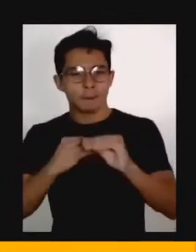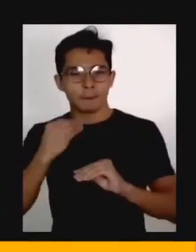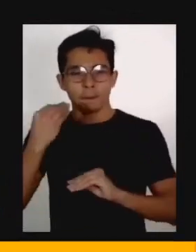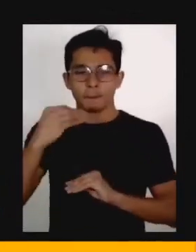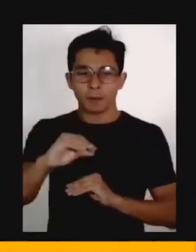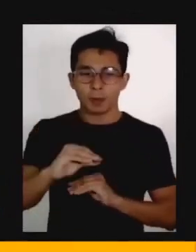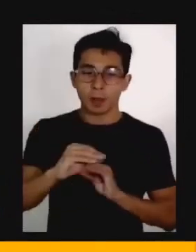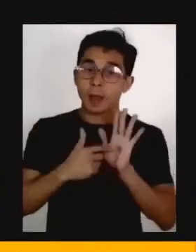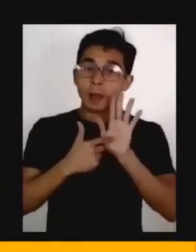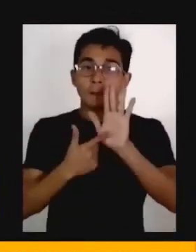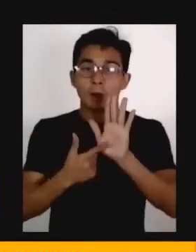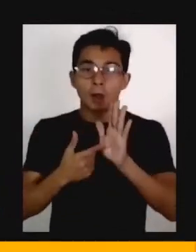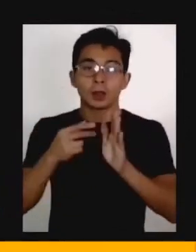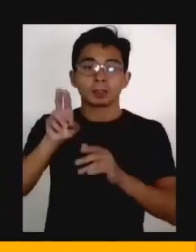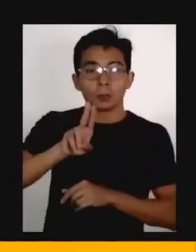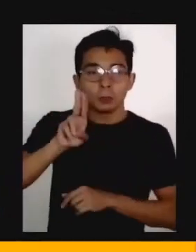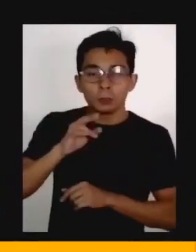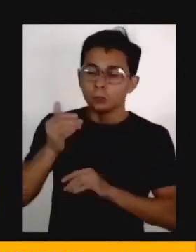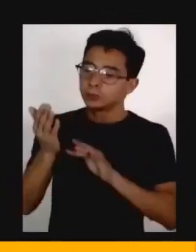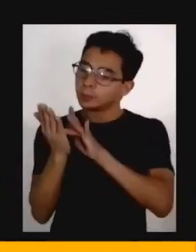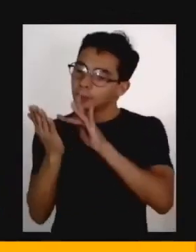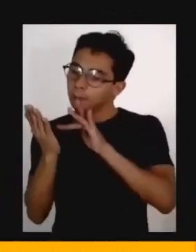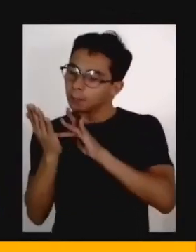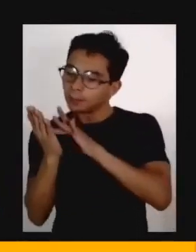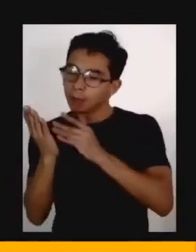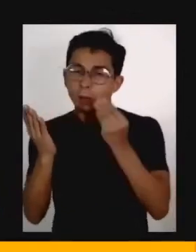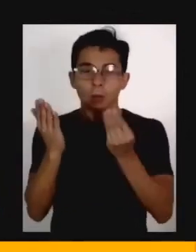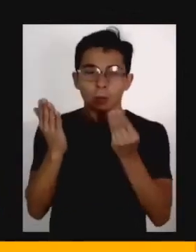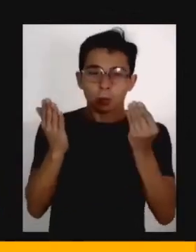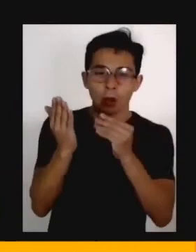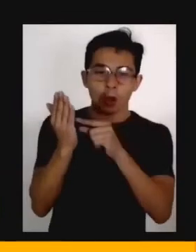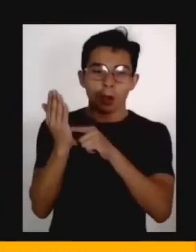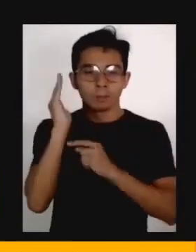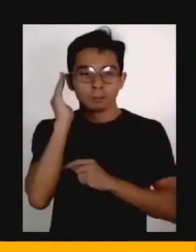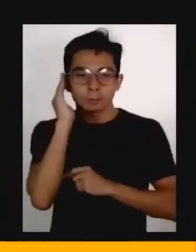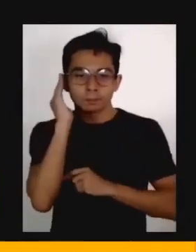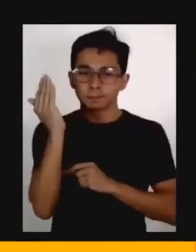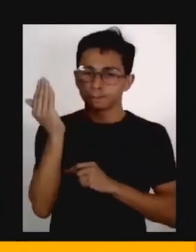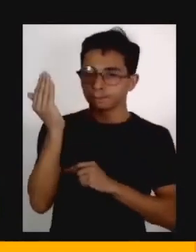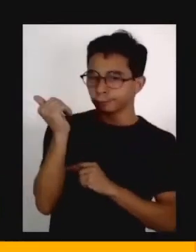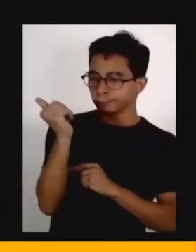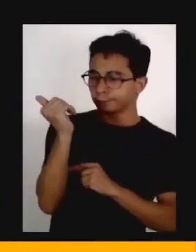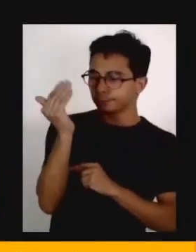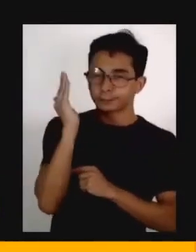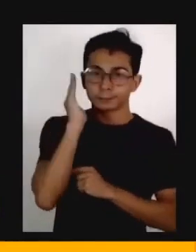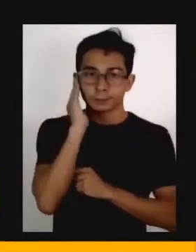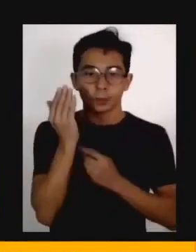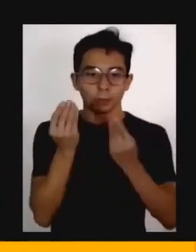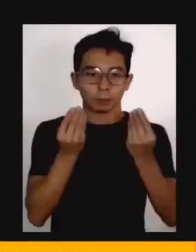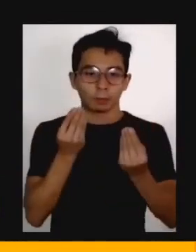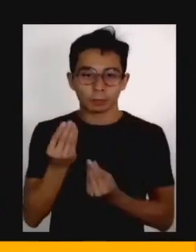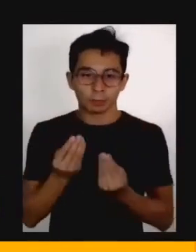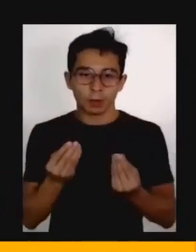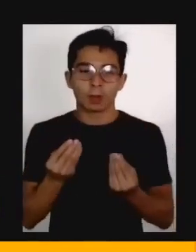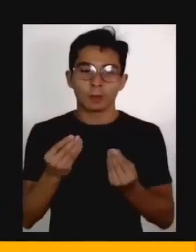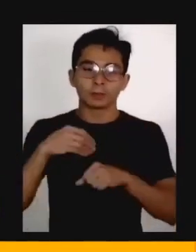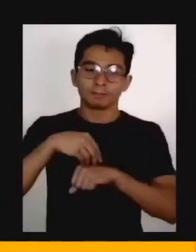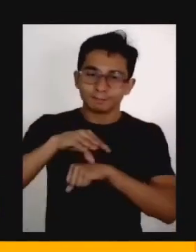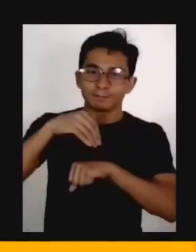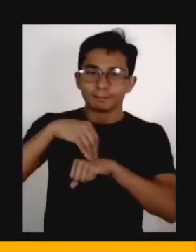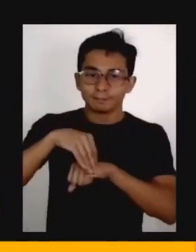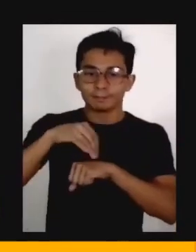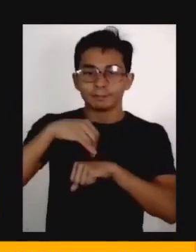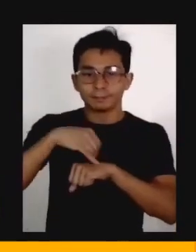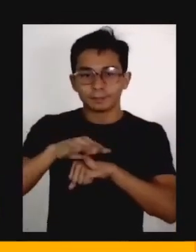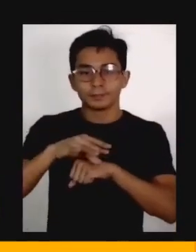novas experiências, né? E para complementar essa estratégia de cauda longa aí, que realmente